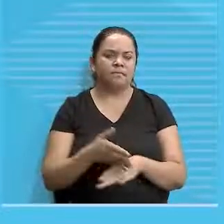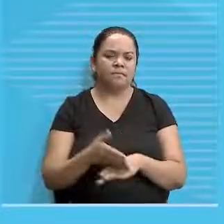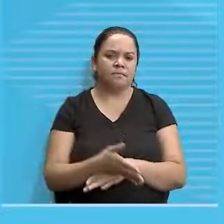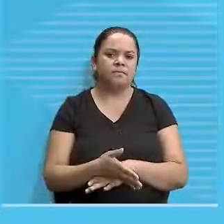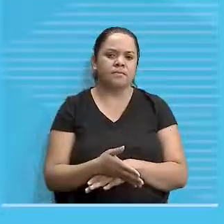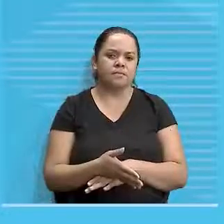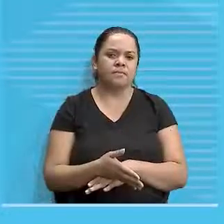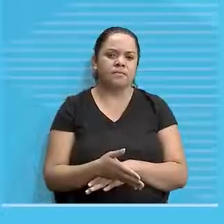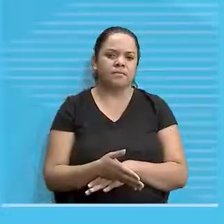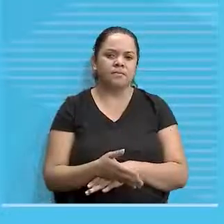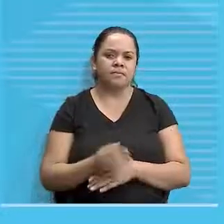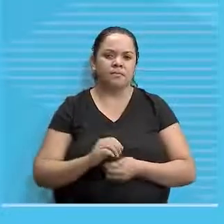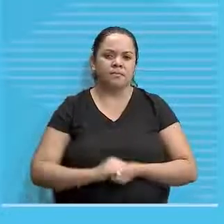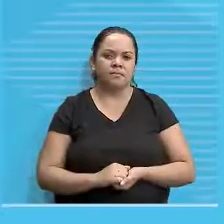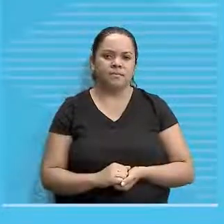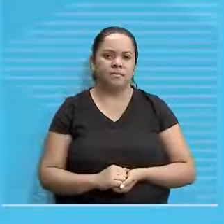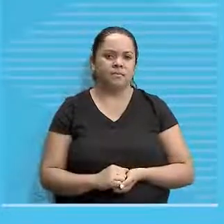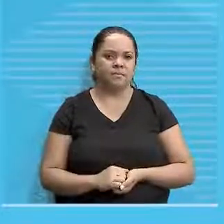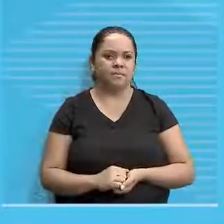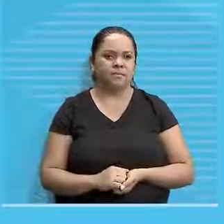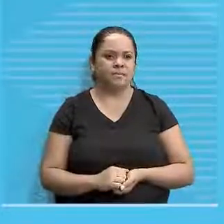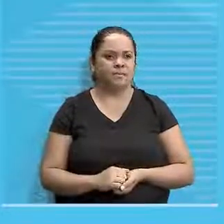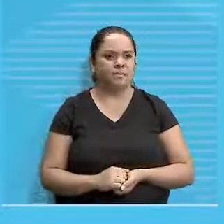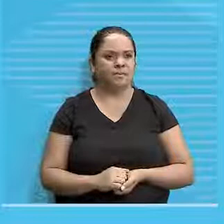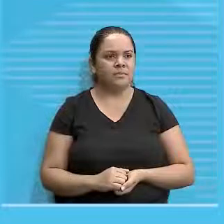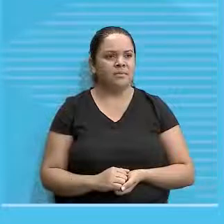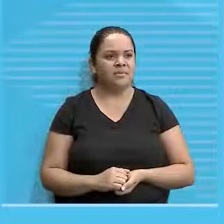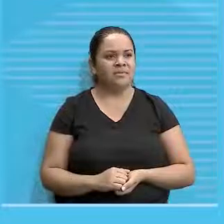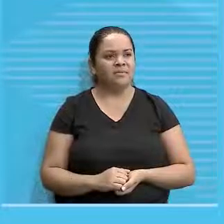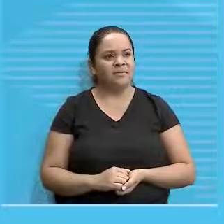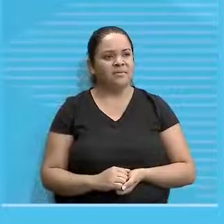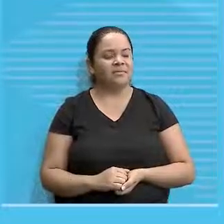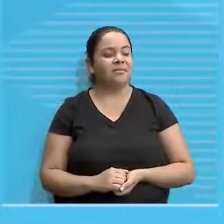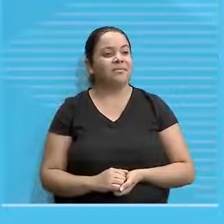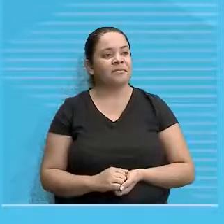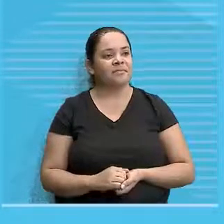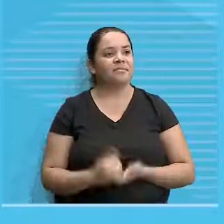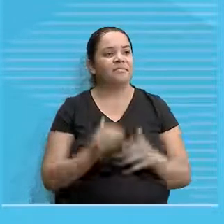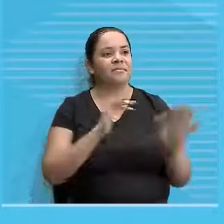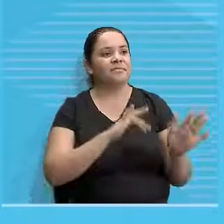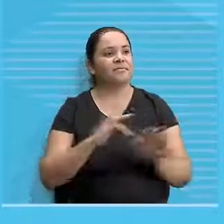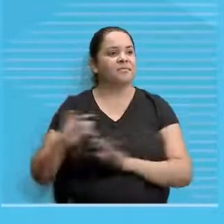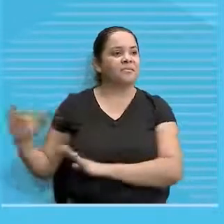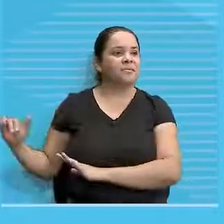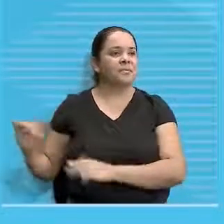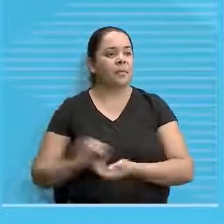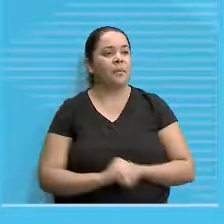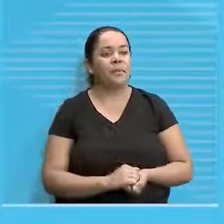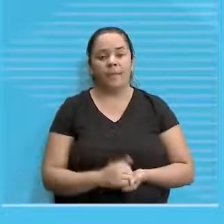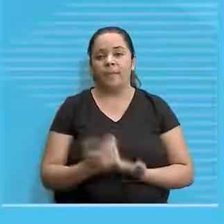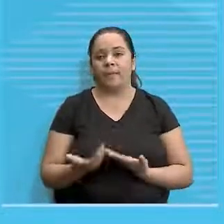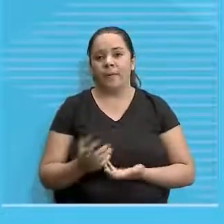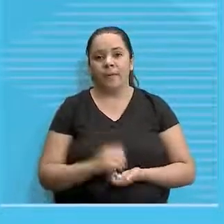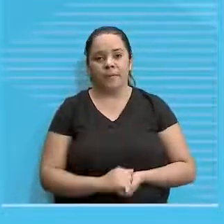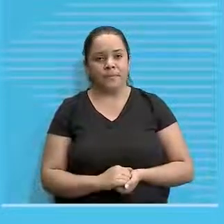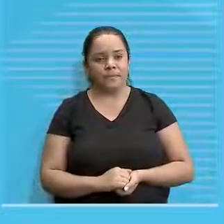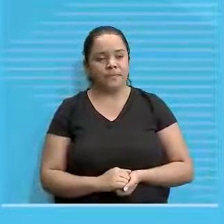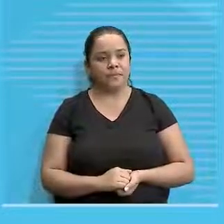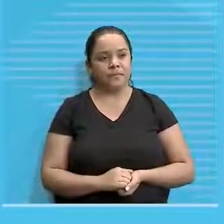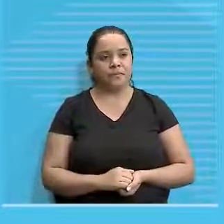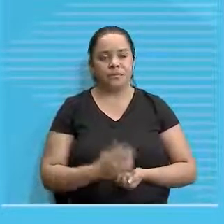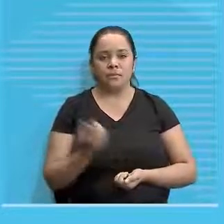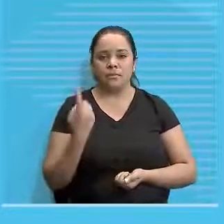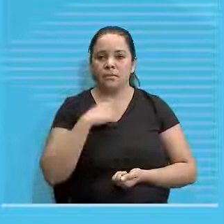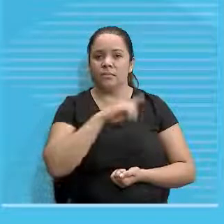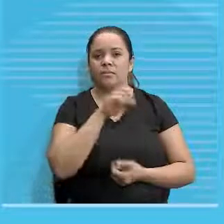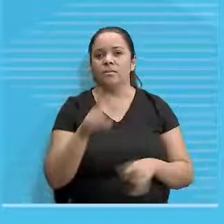acho que eles já até saíram de novo. Acho que foi isso. Tá certo? Bom, outro ponto que a gente também discutiu